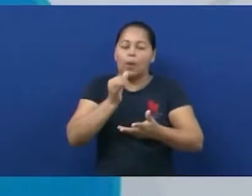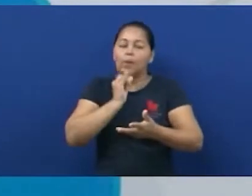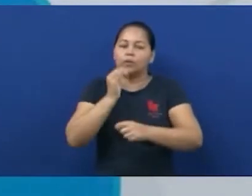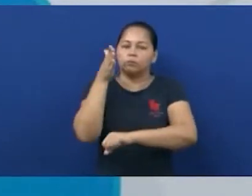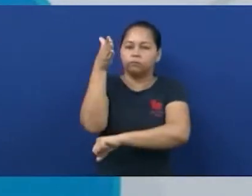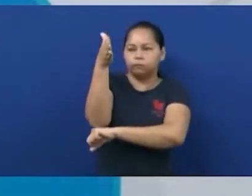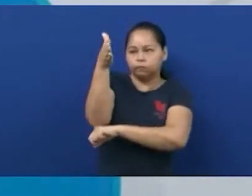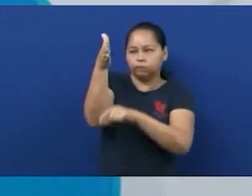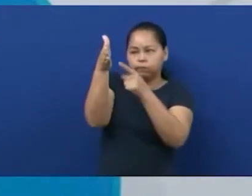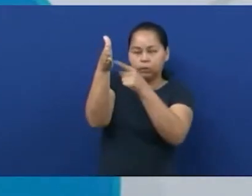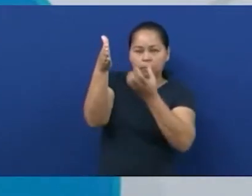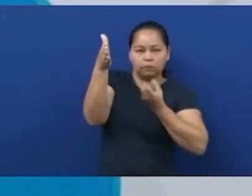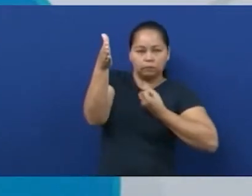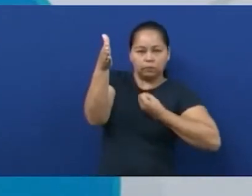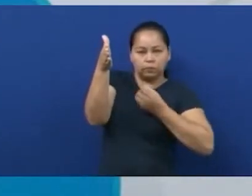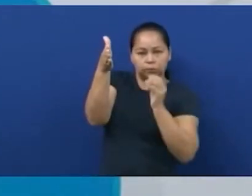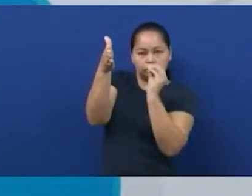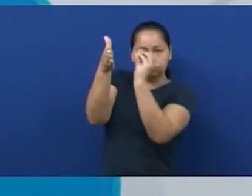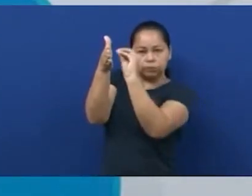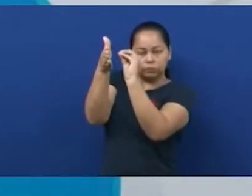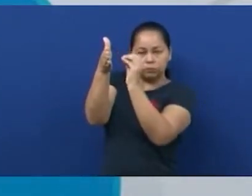ali, correto?